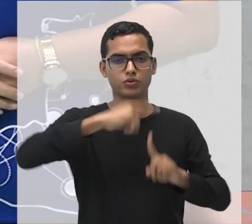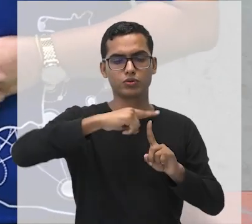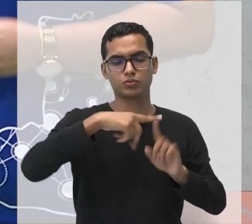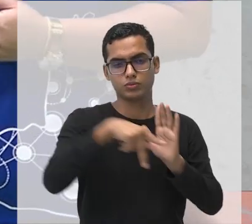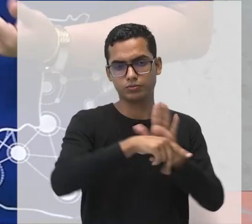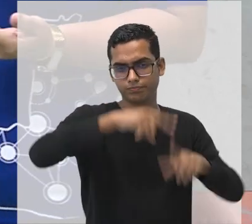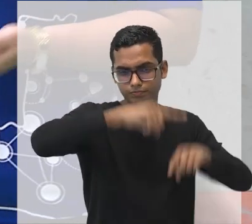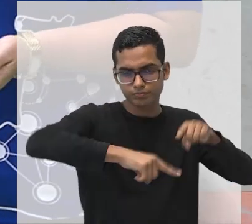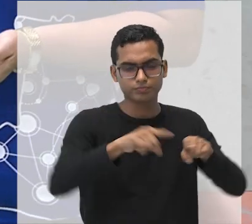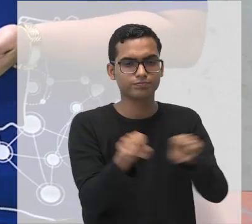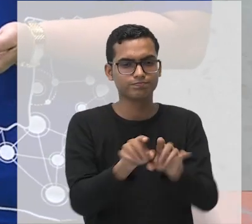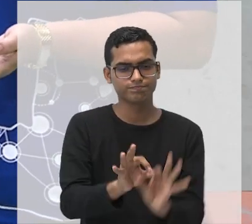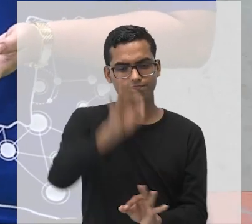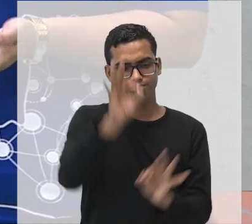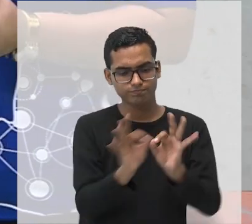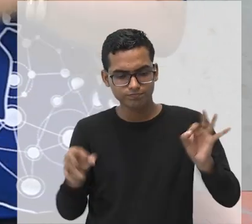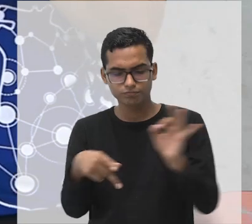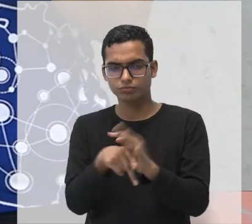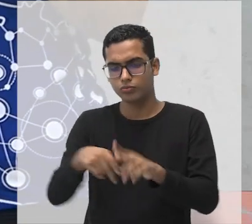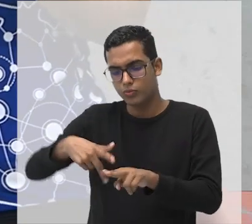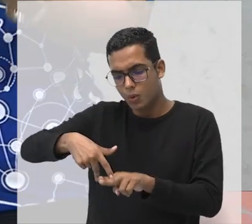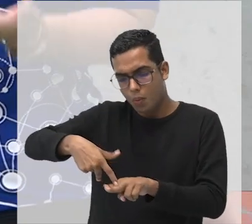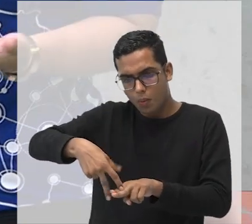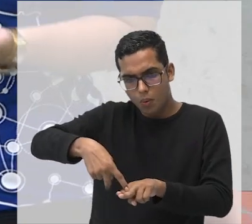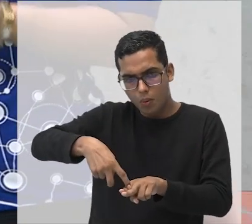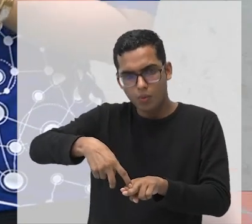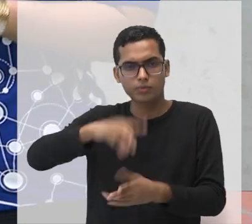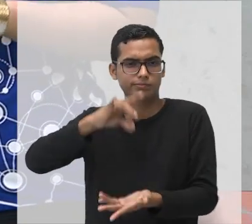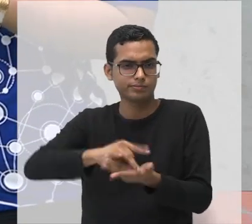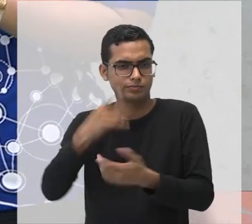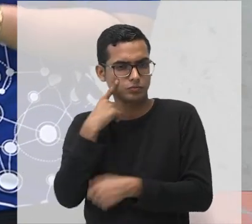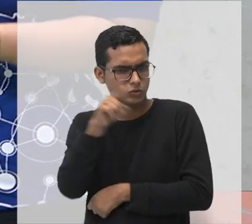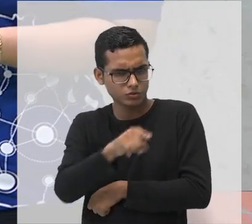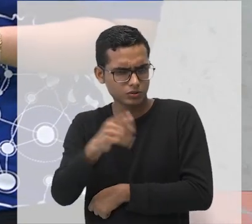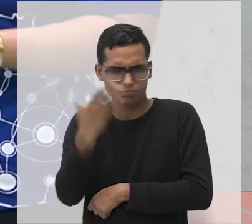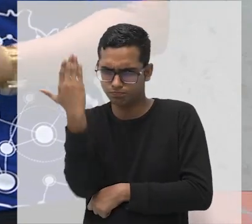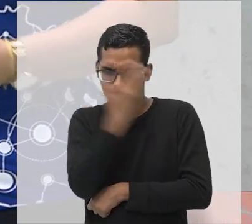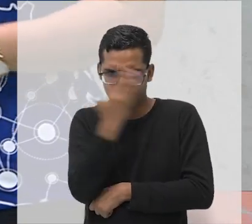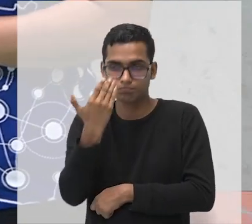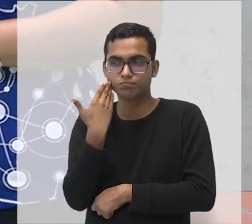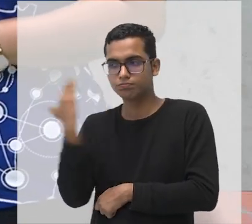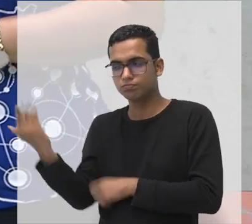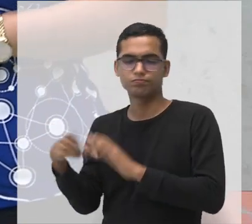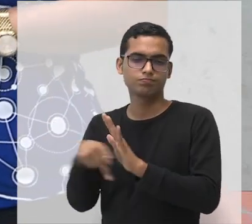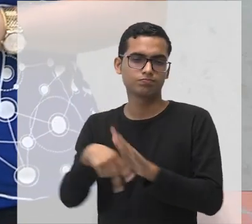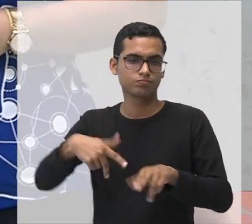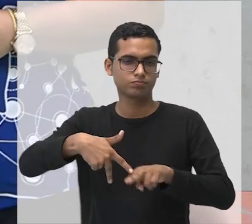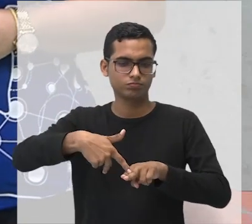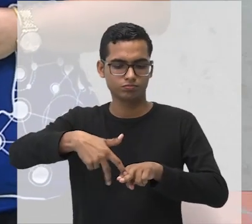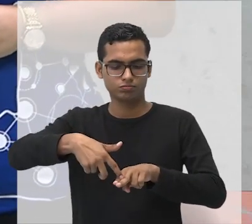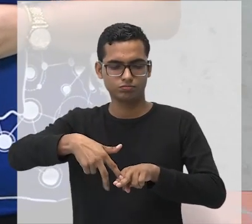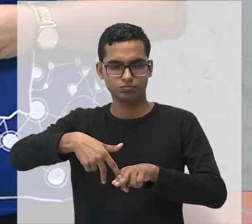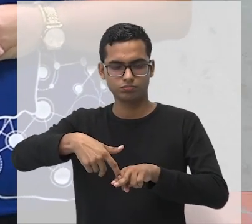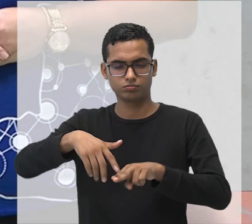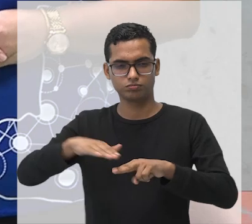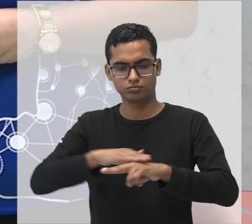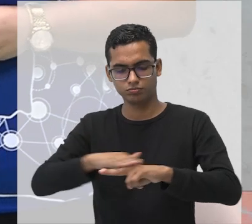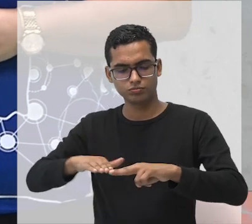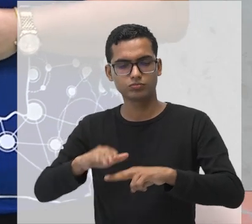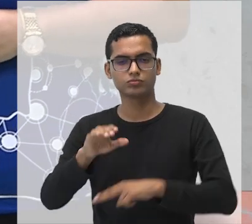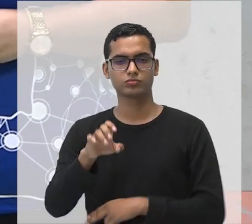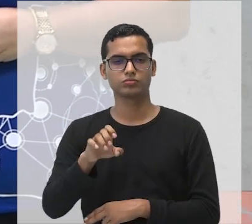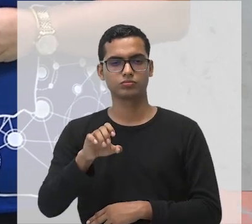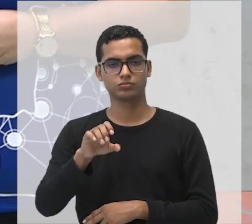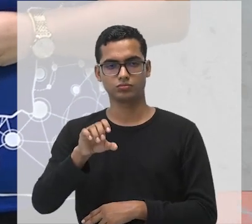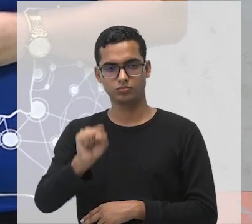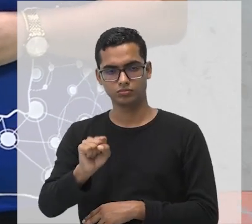bom? Então, esse aqui, para quem não sabia, para quem nunca tinha visto, é um skate. Bom, eu falei para vocês lá no